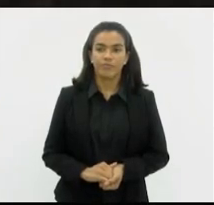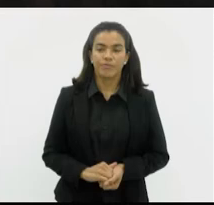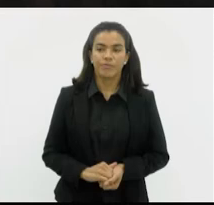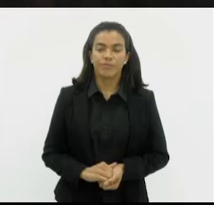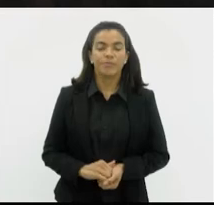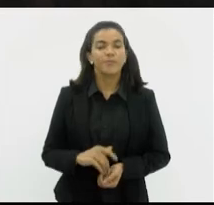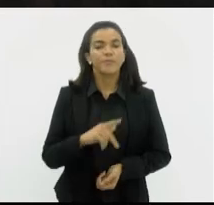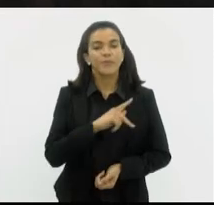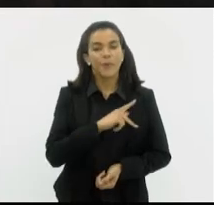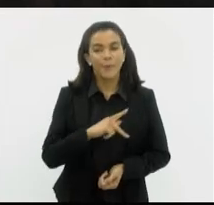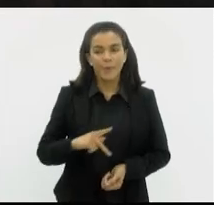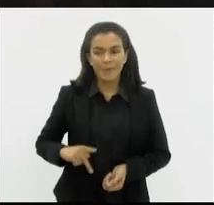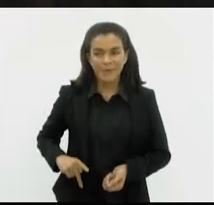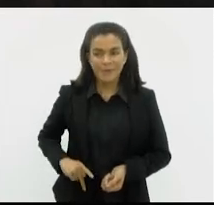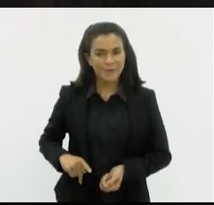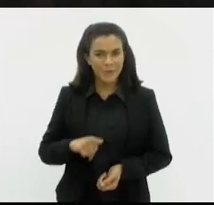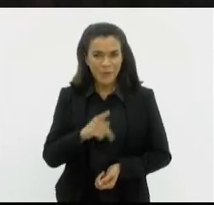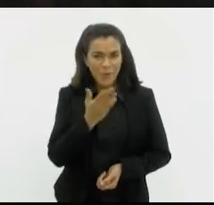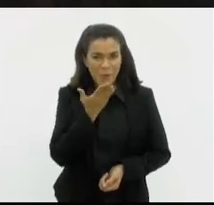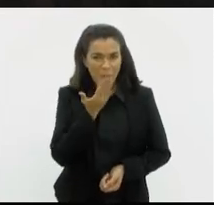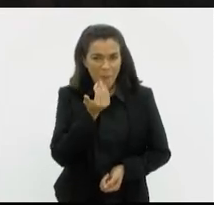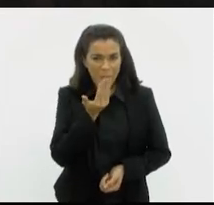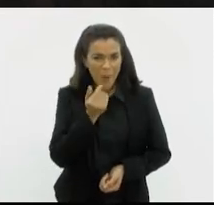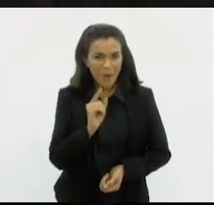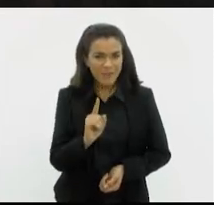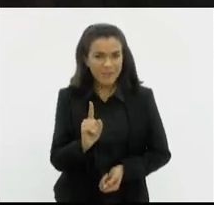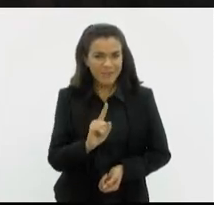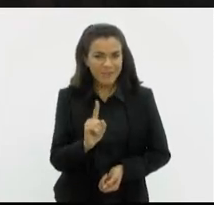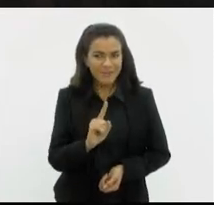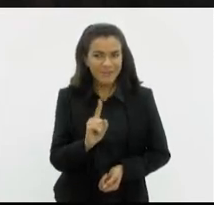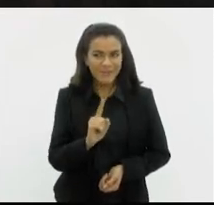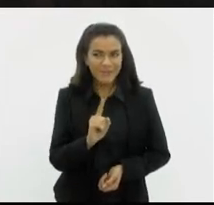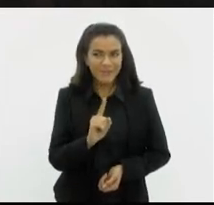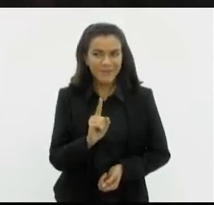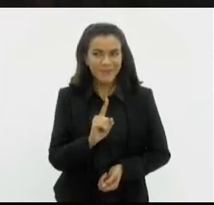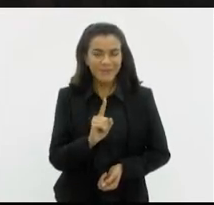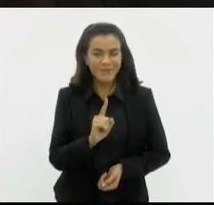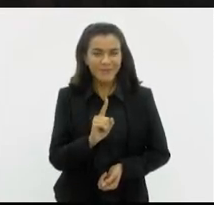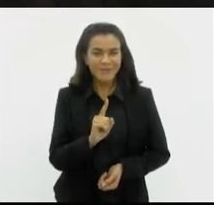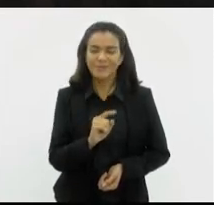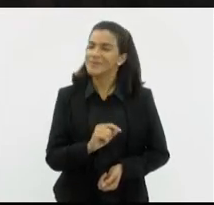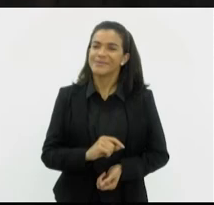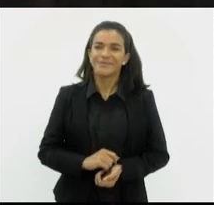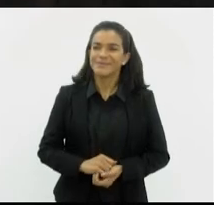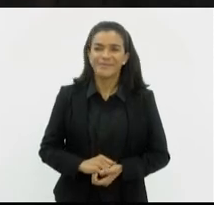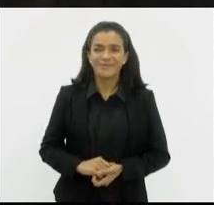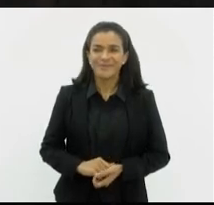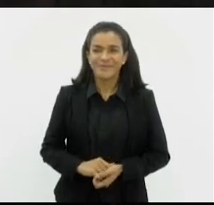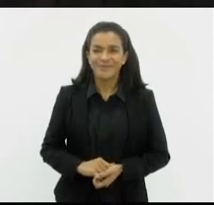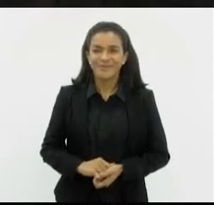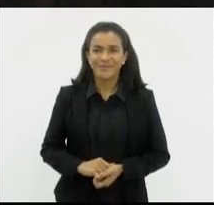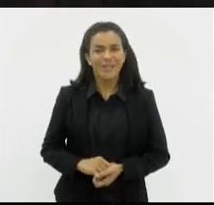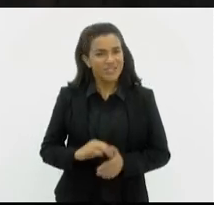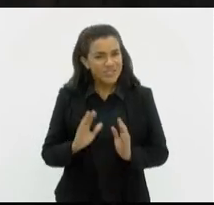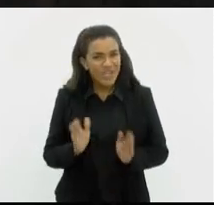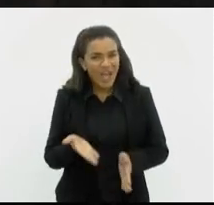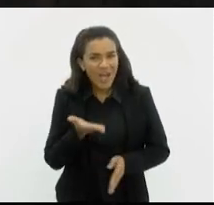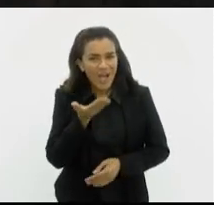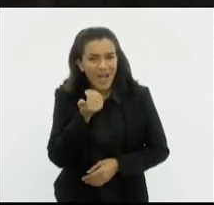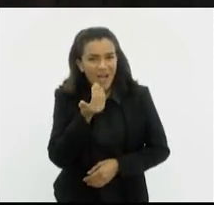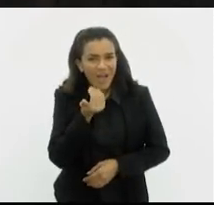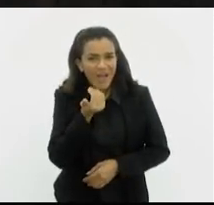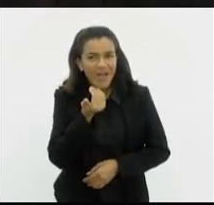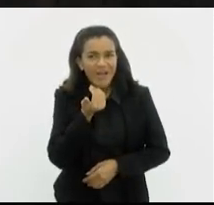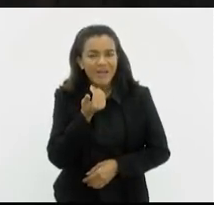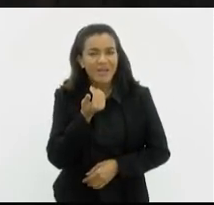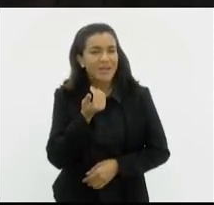Senhor presidente, o senhor não almoça, não, né? Oi? O senhor não almoça, não? Almocei, almocei já. Ah, já? Já. Eu